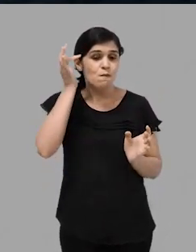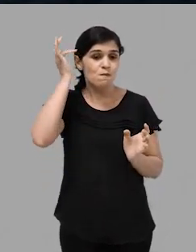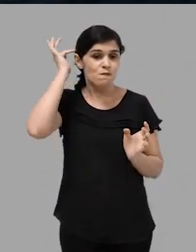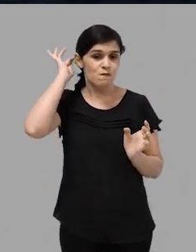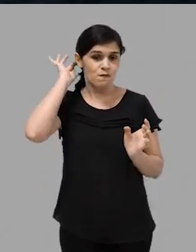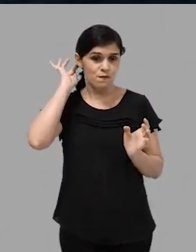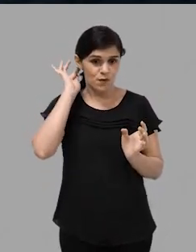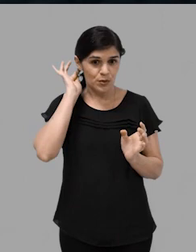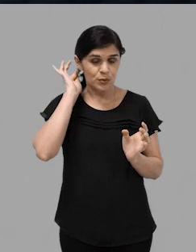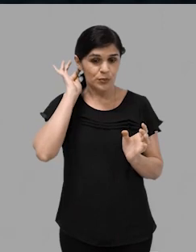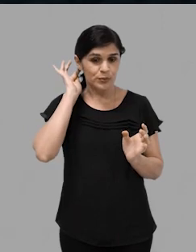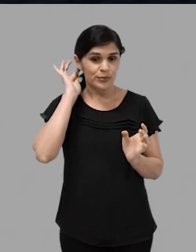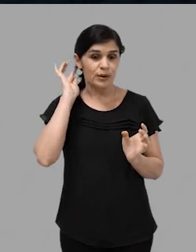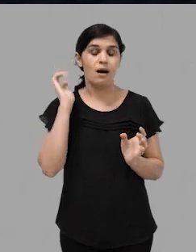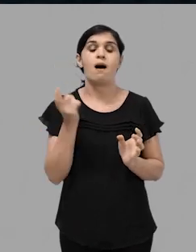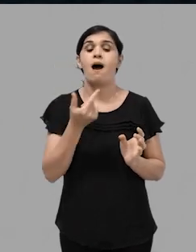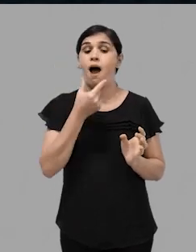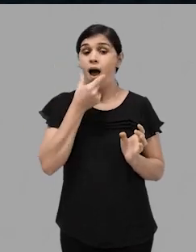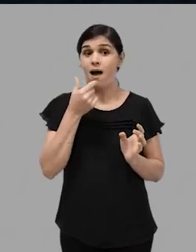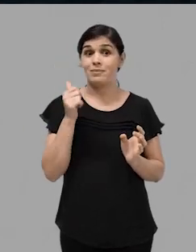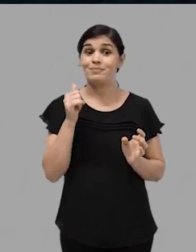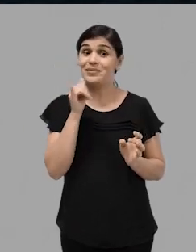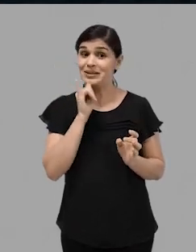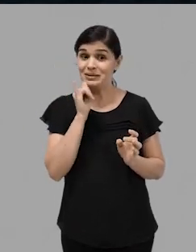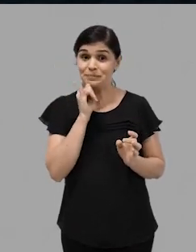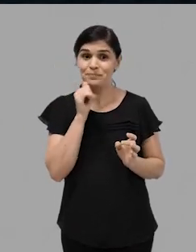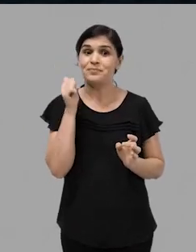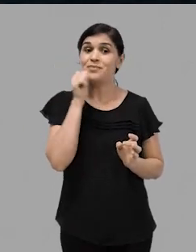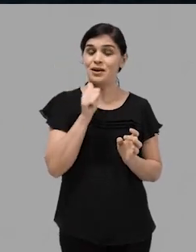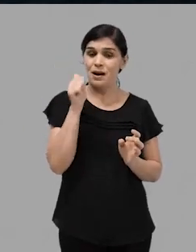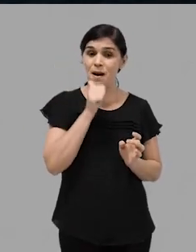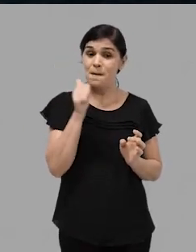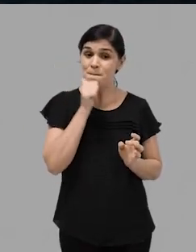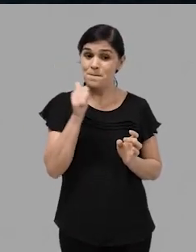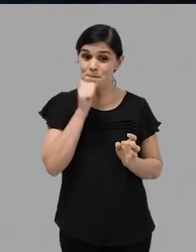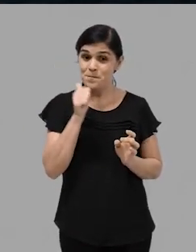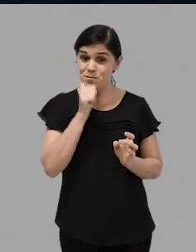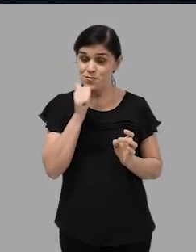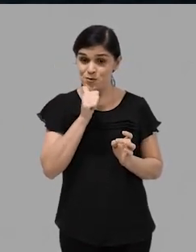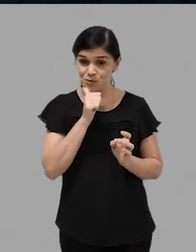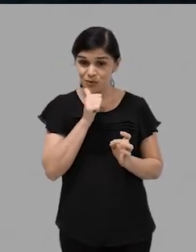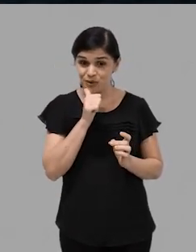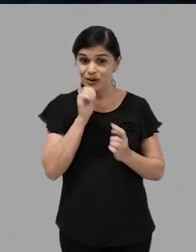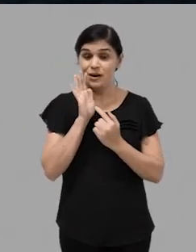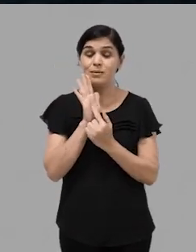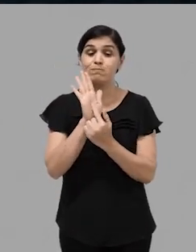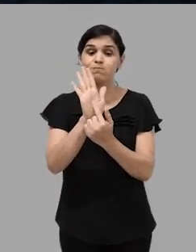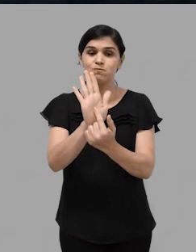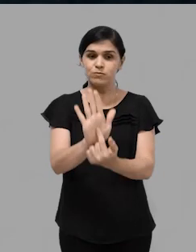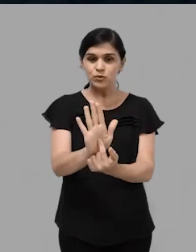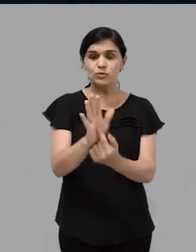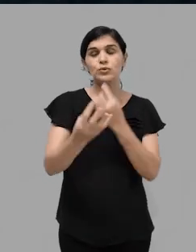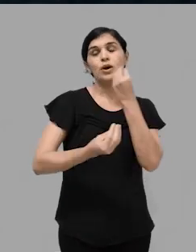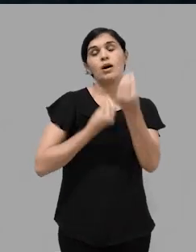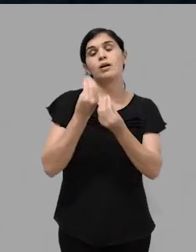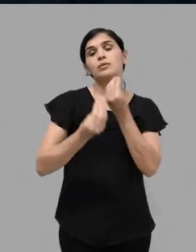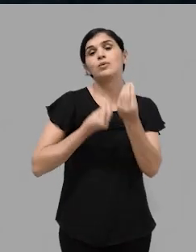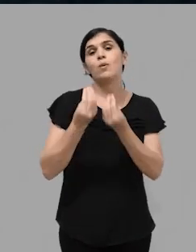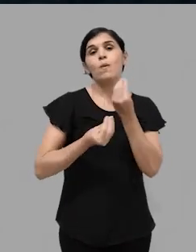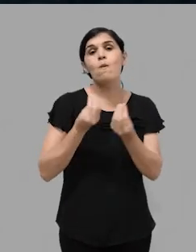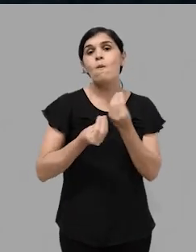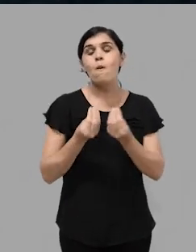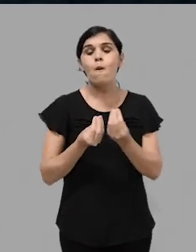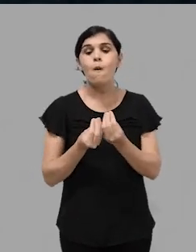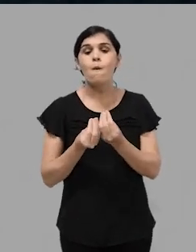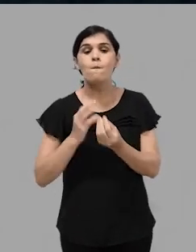no caso, o senhor não, a senhora. Era a mulher que era apresentada como senhora na produção literária, nas cantigas de amor.